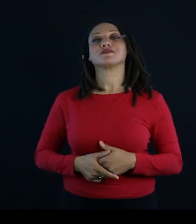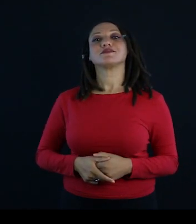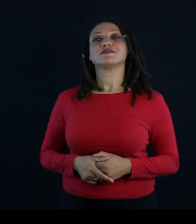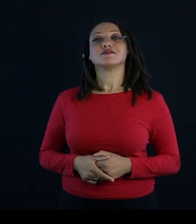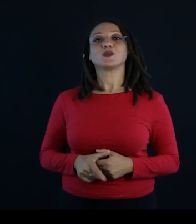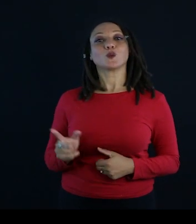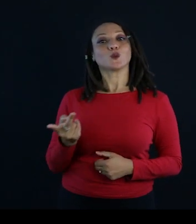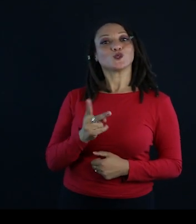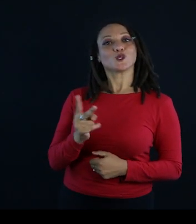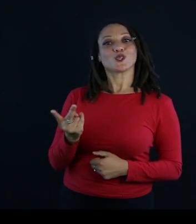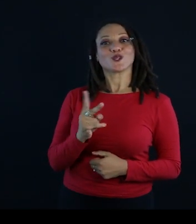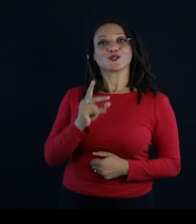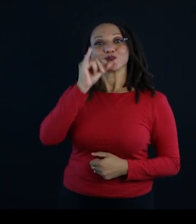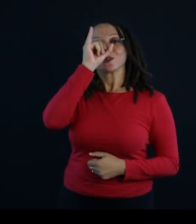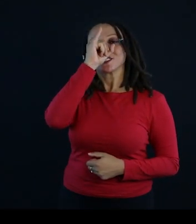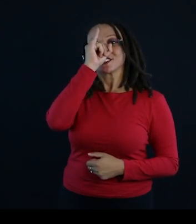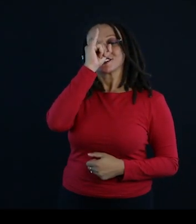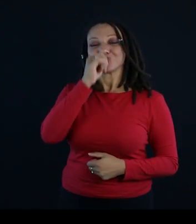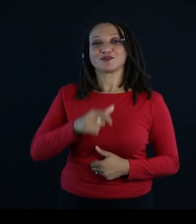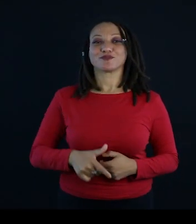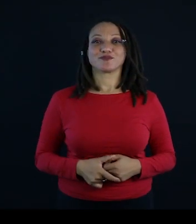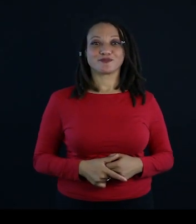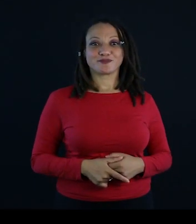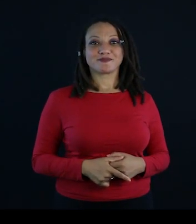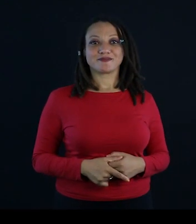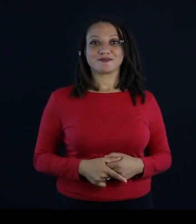Aí a mesma coisa a gente vai fazer com o branquinho.